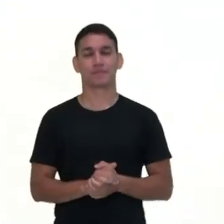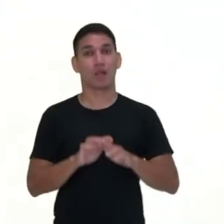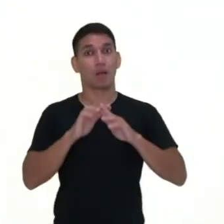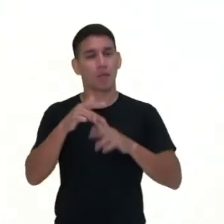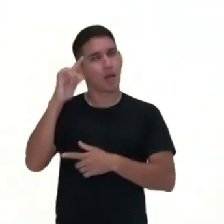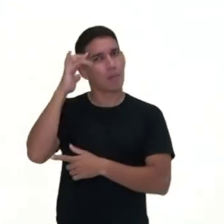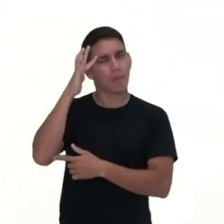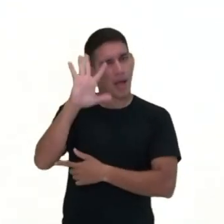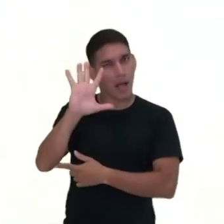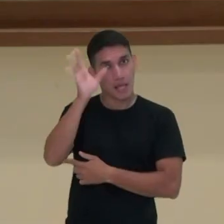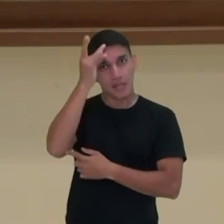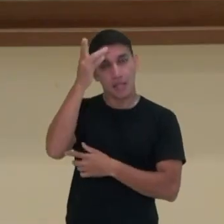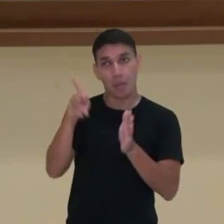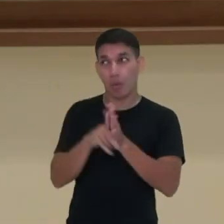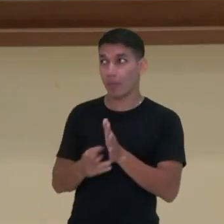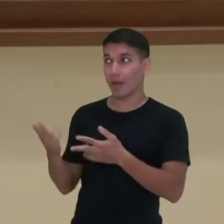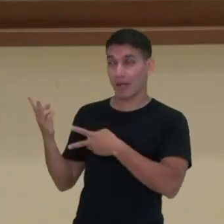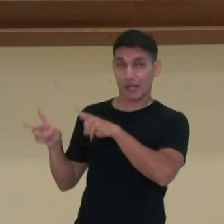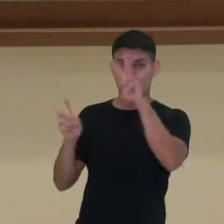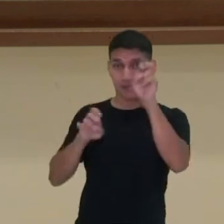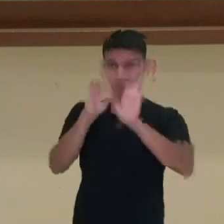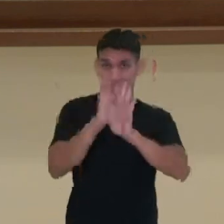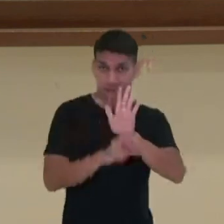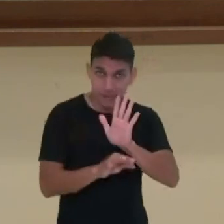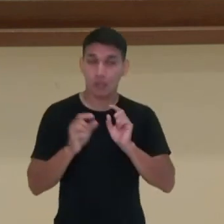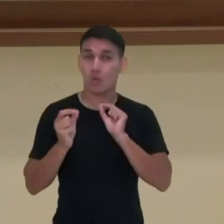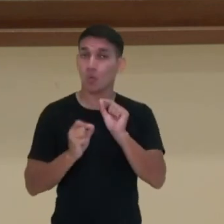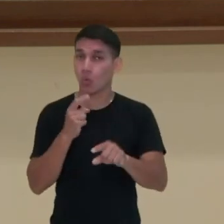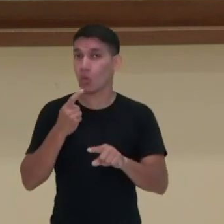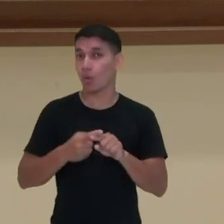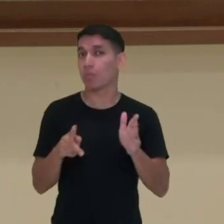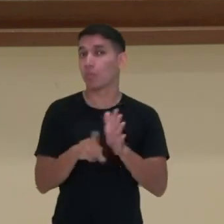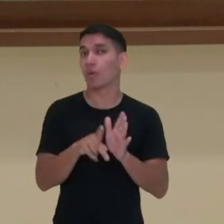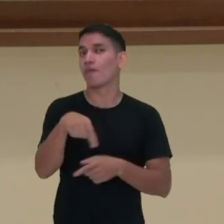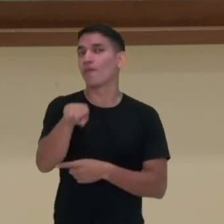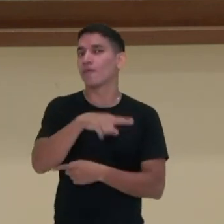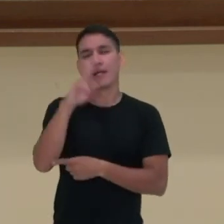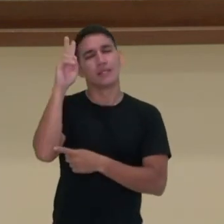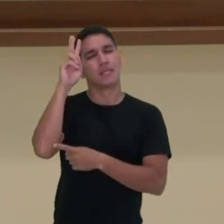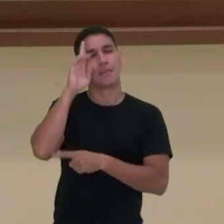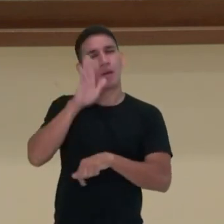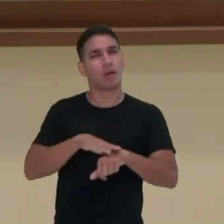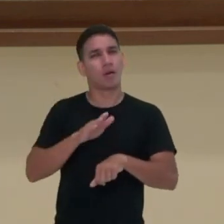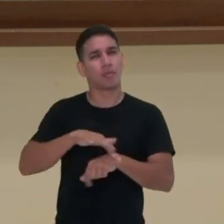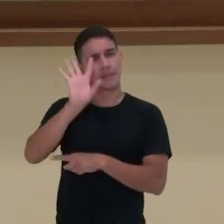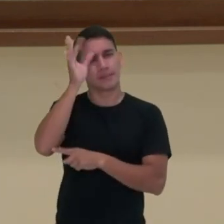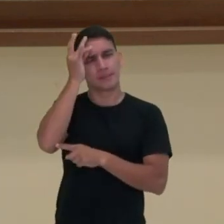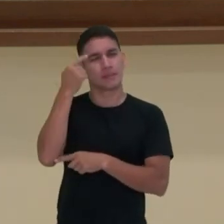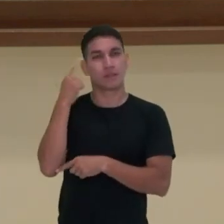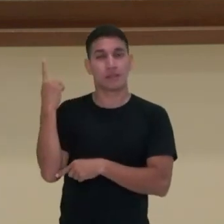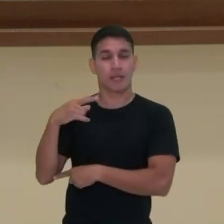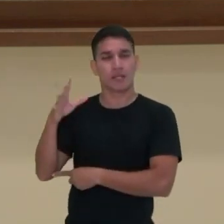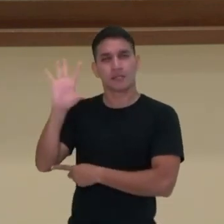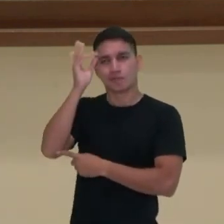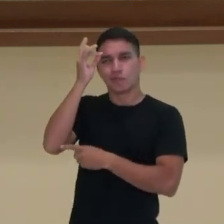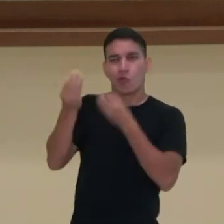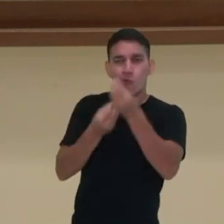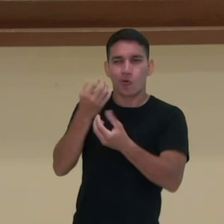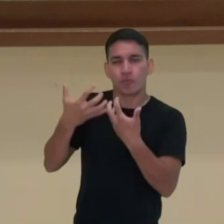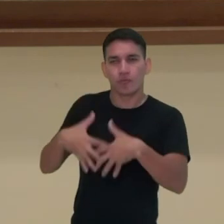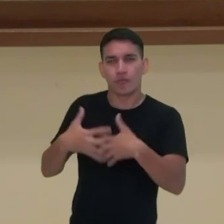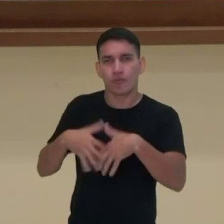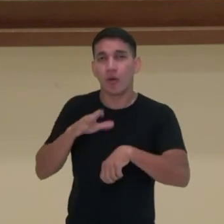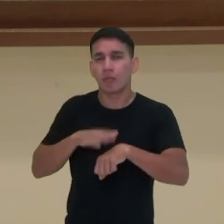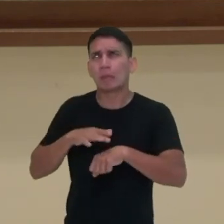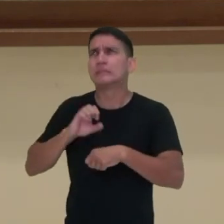Pensa, guarda essa paródiazinha, esse trechinho, para você lembrar na hora. Tenta gravar isso aqui na tua mente, que você vai lembrar na hora que